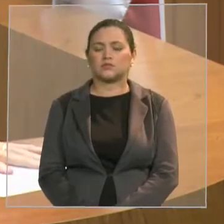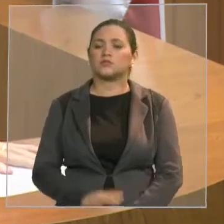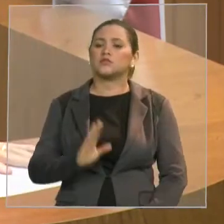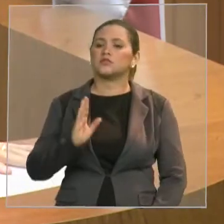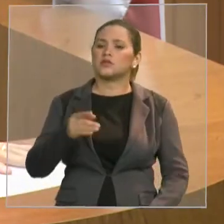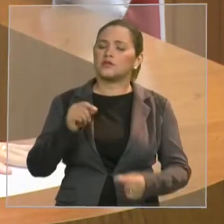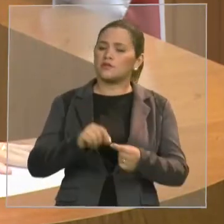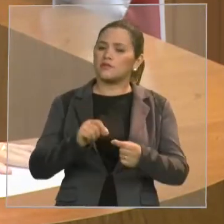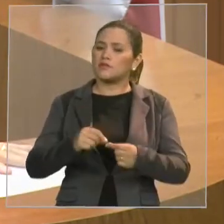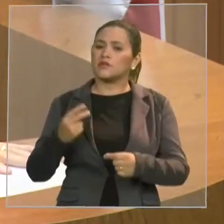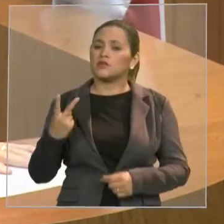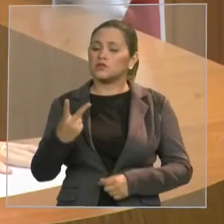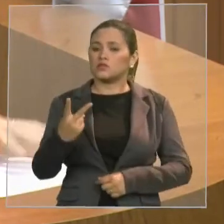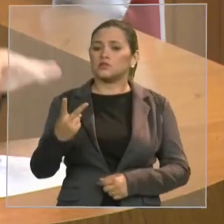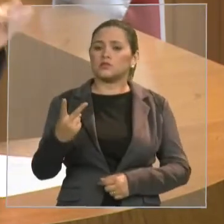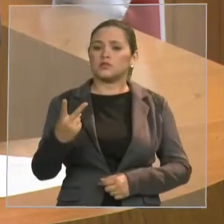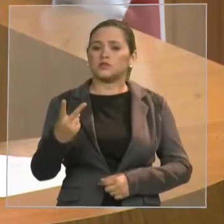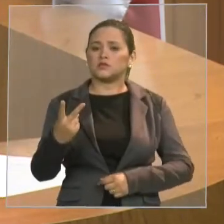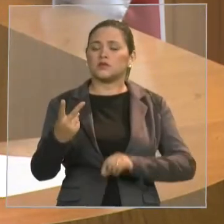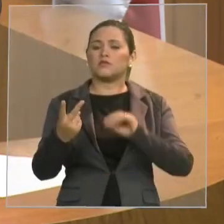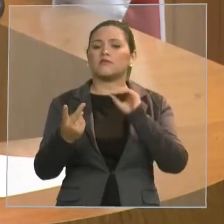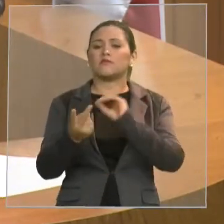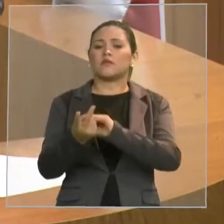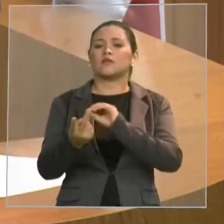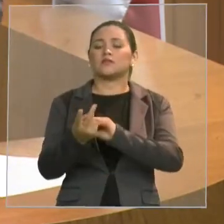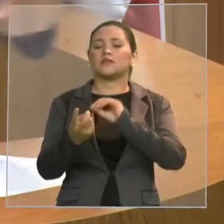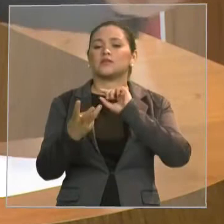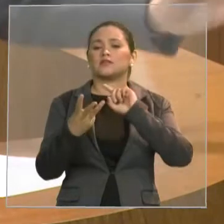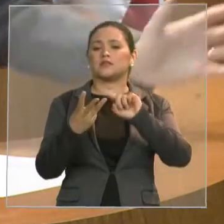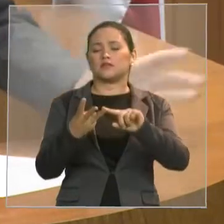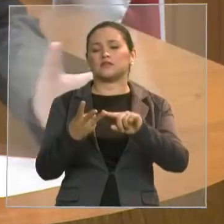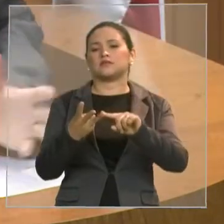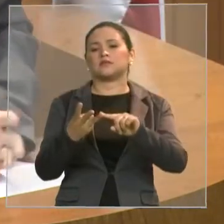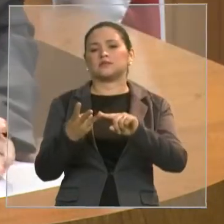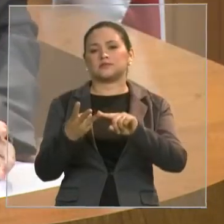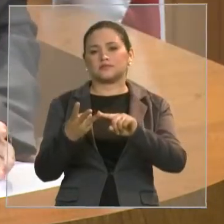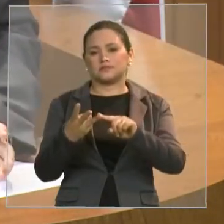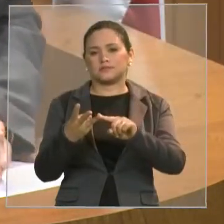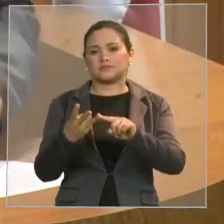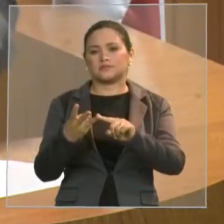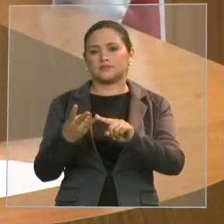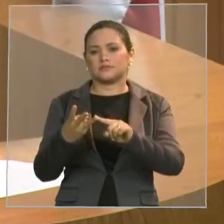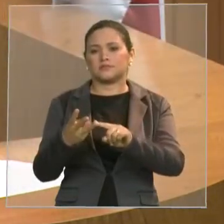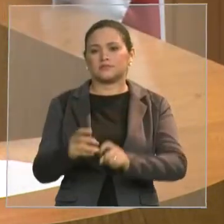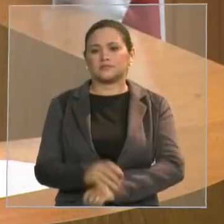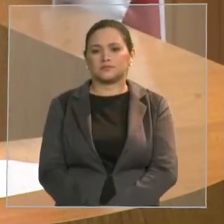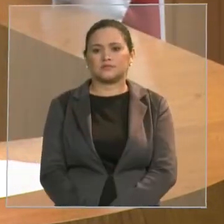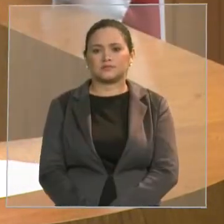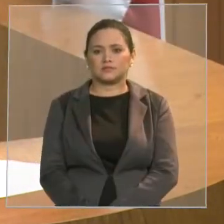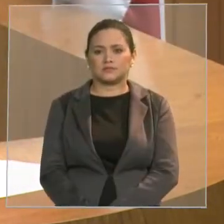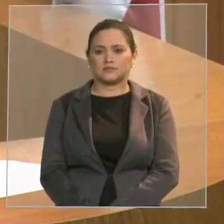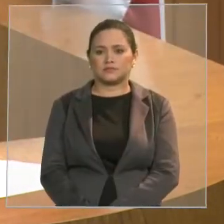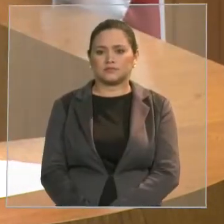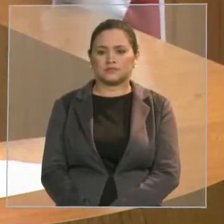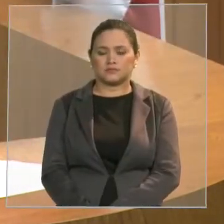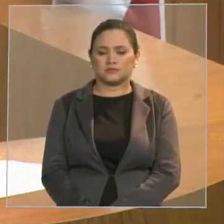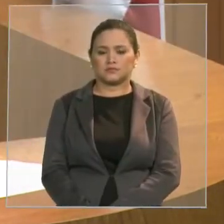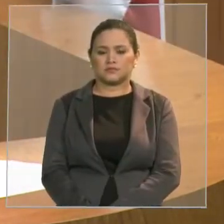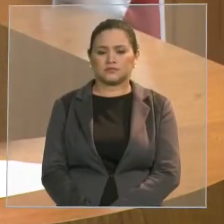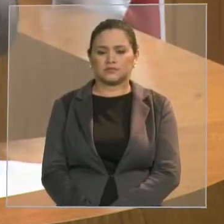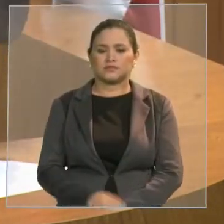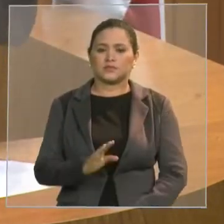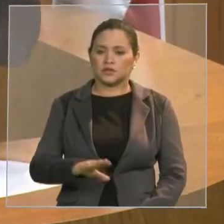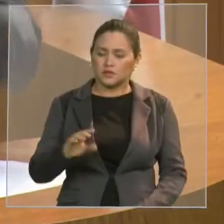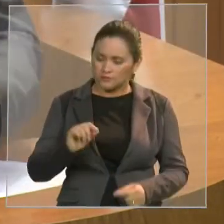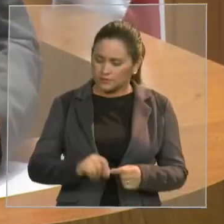duas endoscopias. O deputado Hélio colocou que a criança nunca tinha feito endoscopia. A criança fez a endoscopia. O